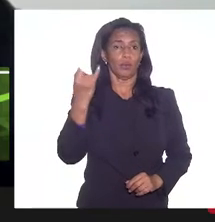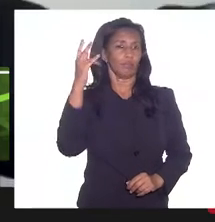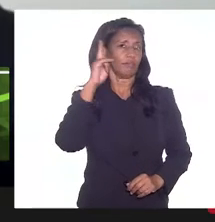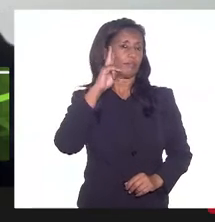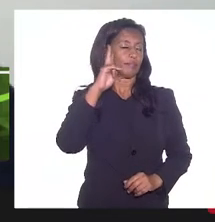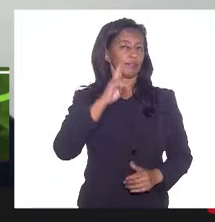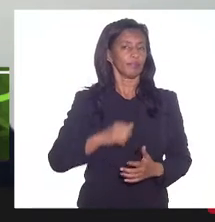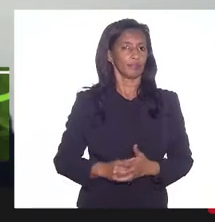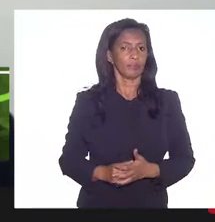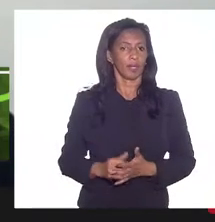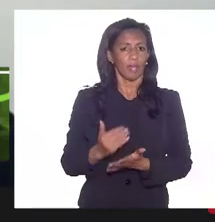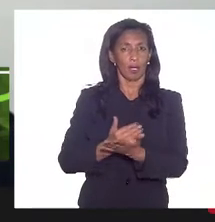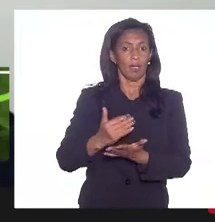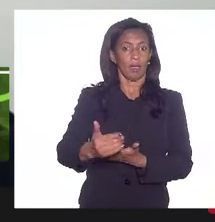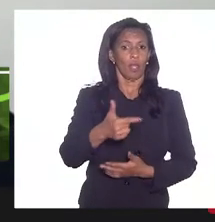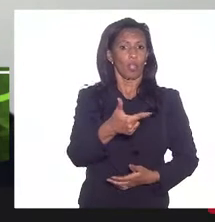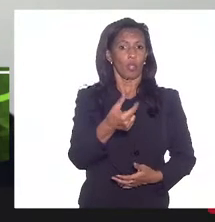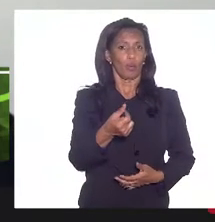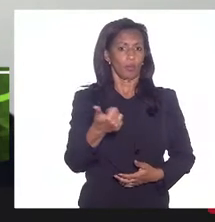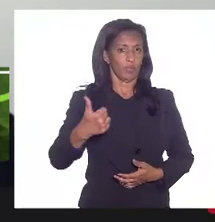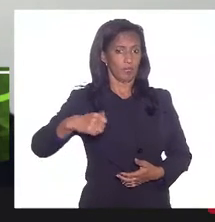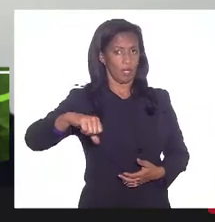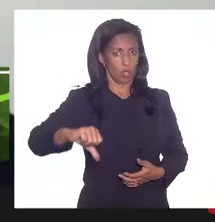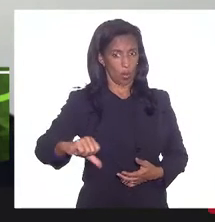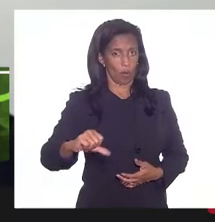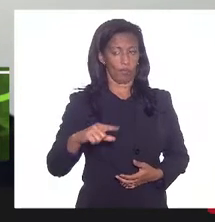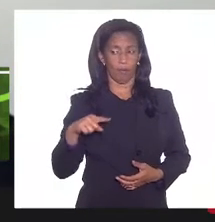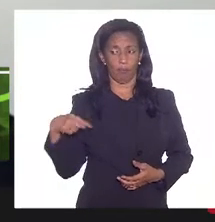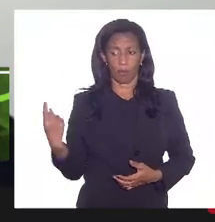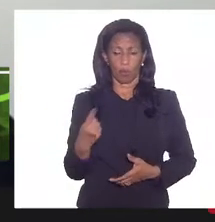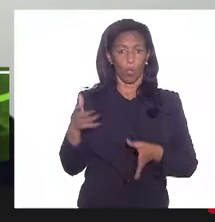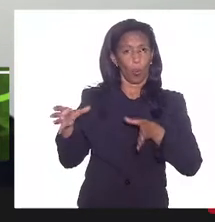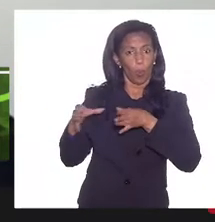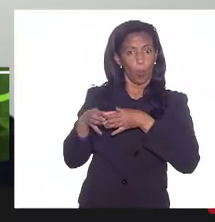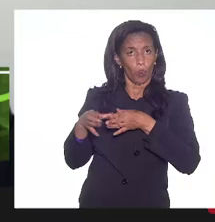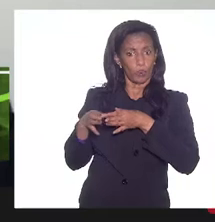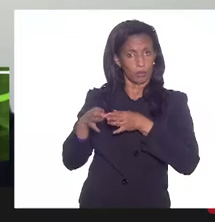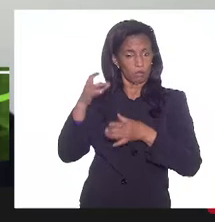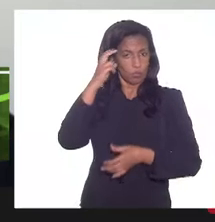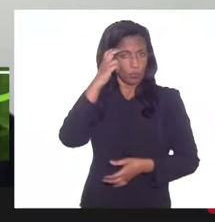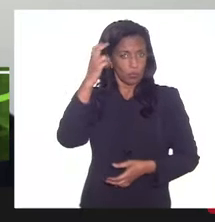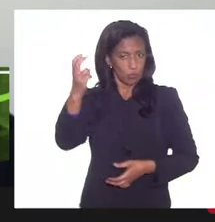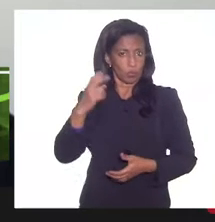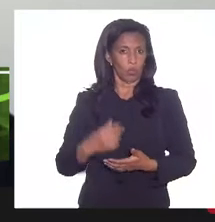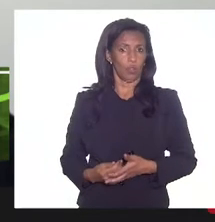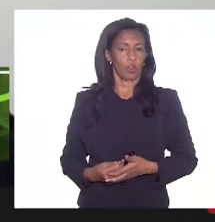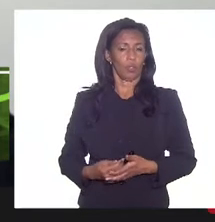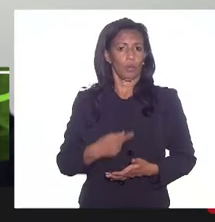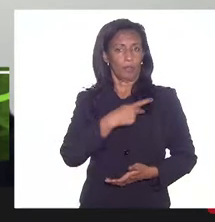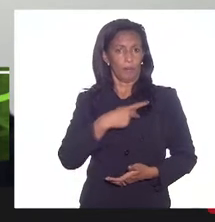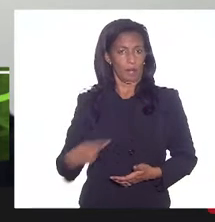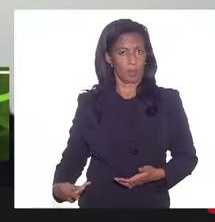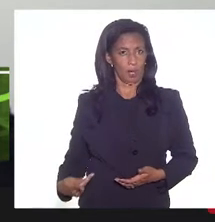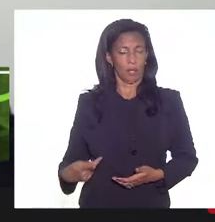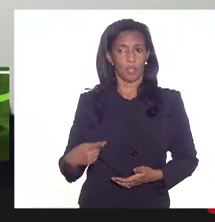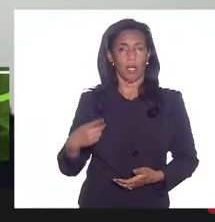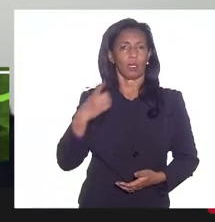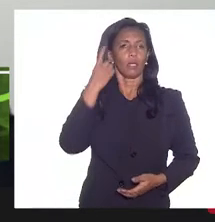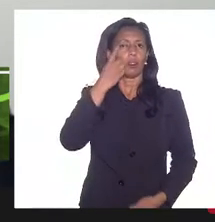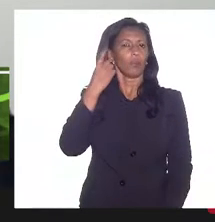que, a partir de 2019, a nossa Comissão de Cultura sob a presidência do deputado Eleonar Coelho